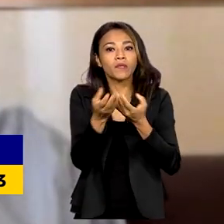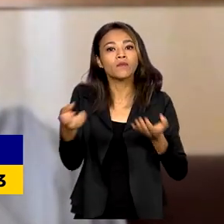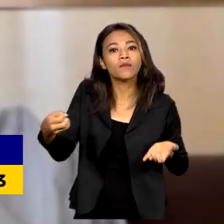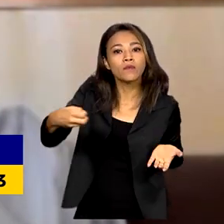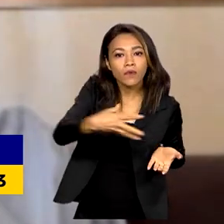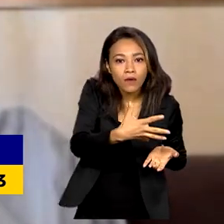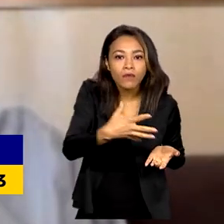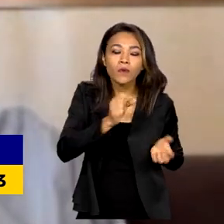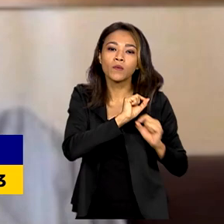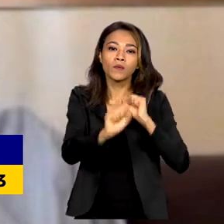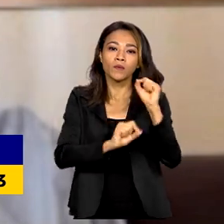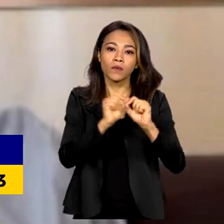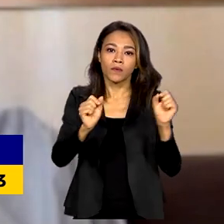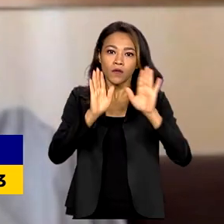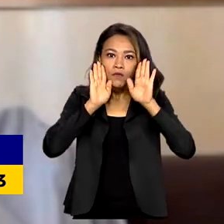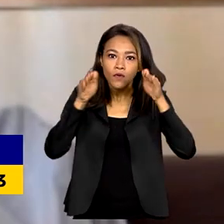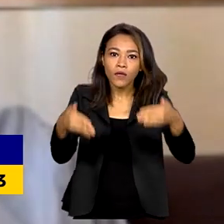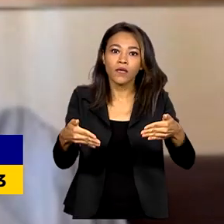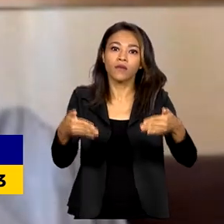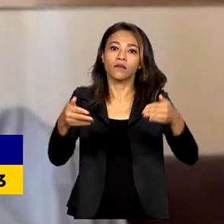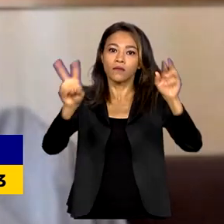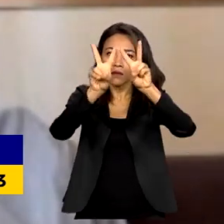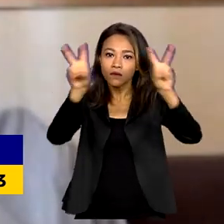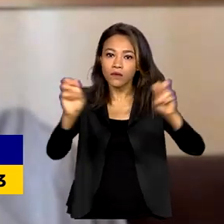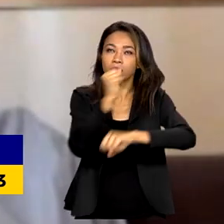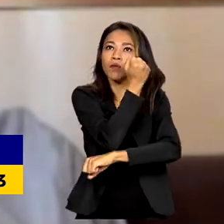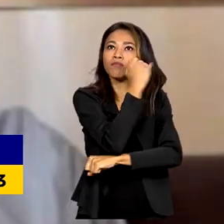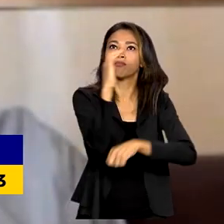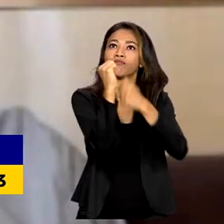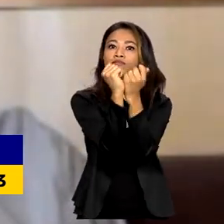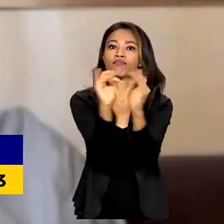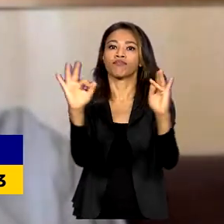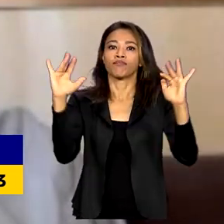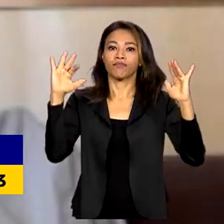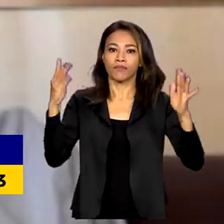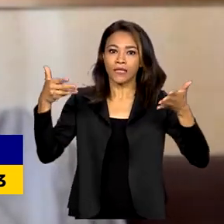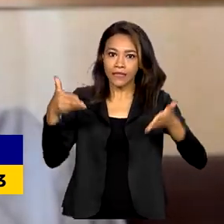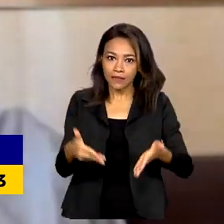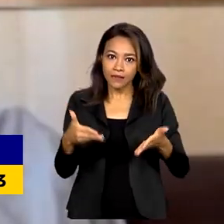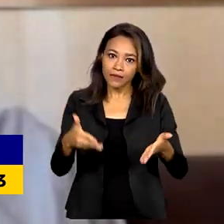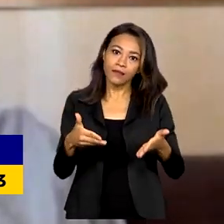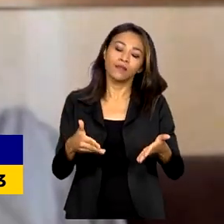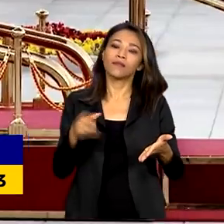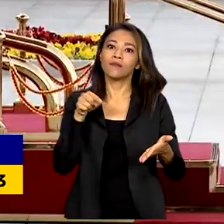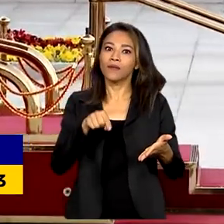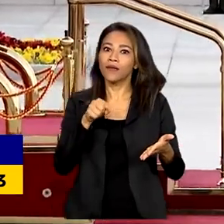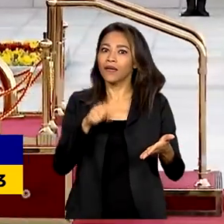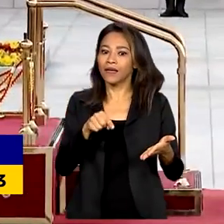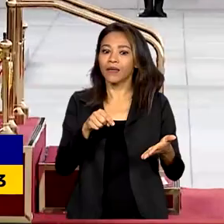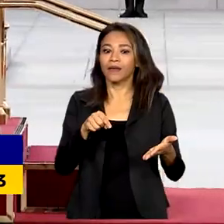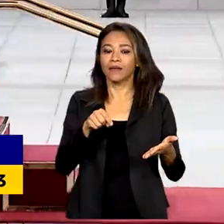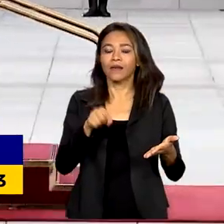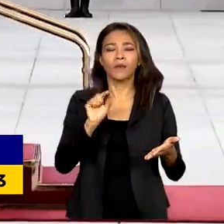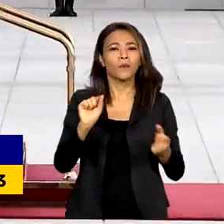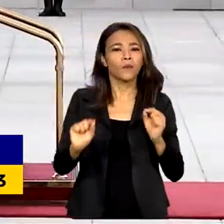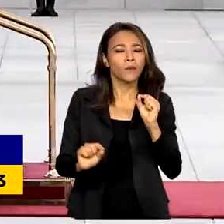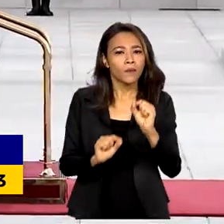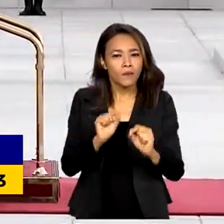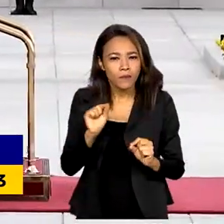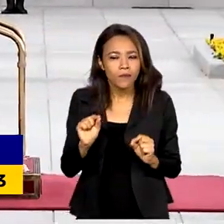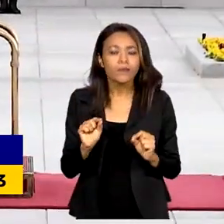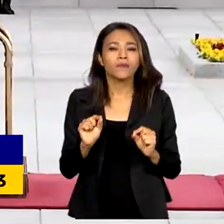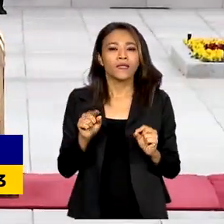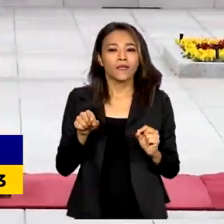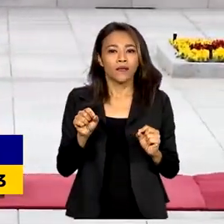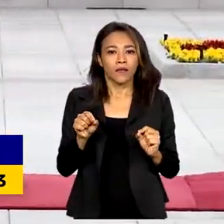absoluta centralidade da agenda ambiental e funciona como um pivô da política externa brasileira, né? Isso se deve,